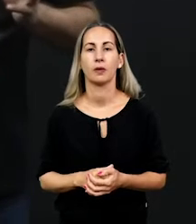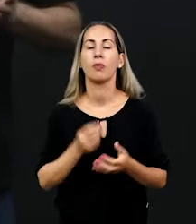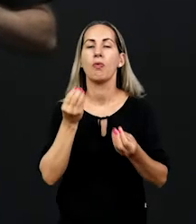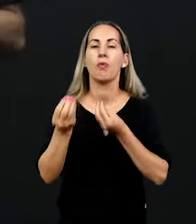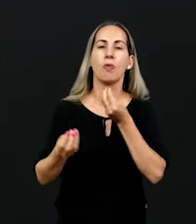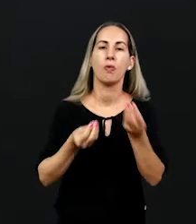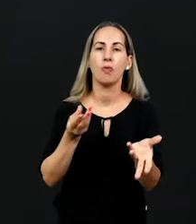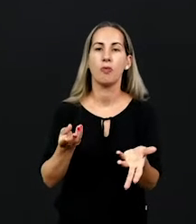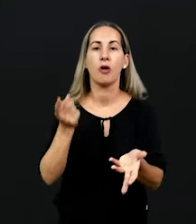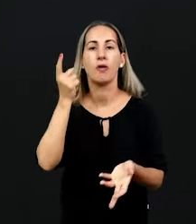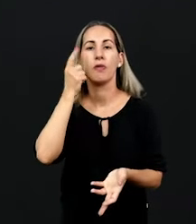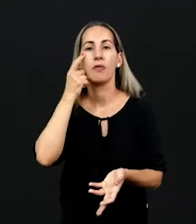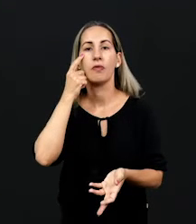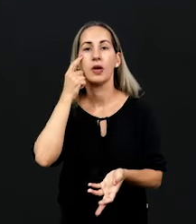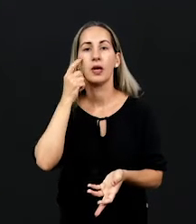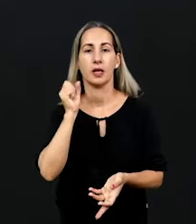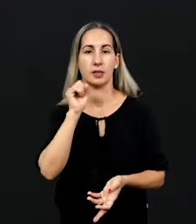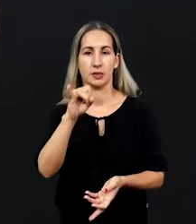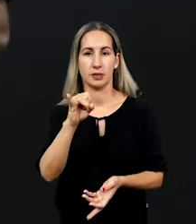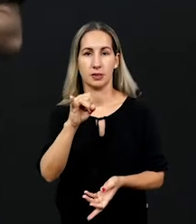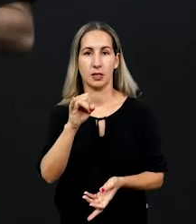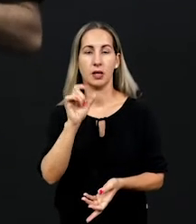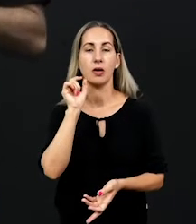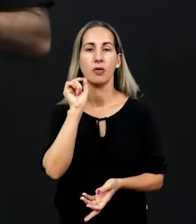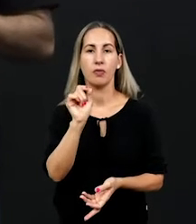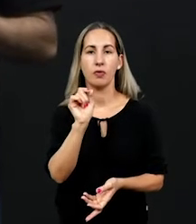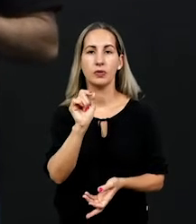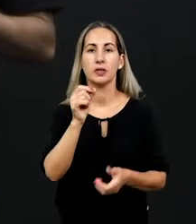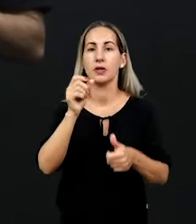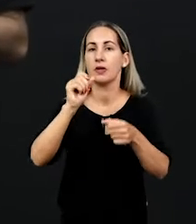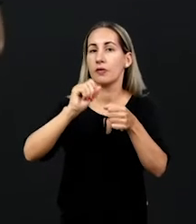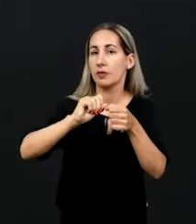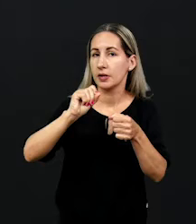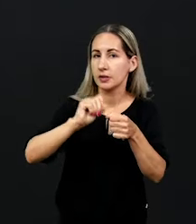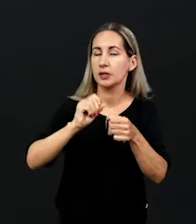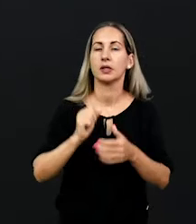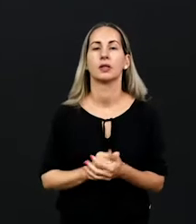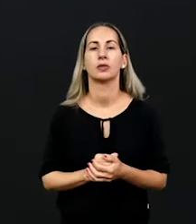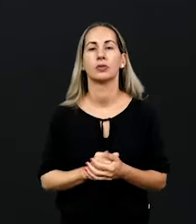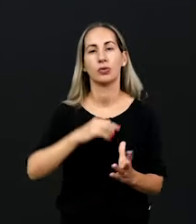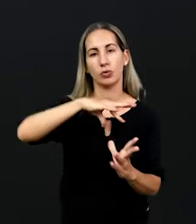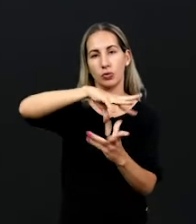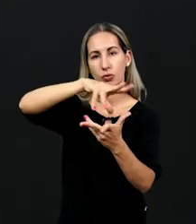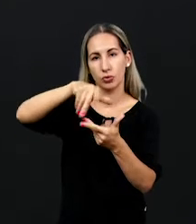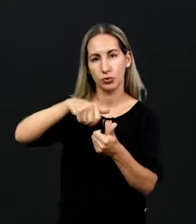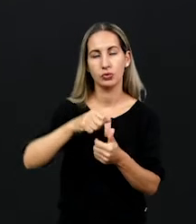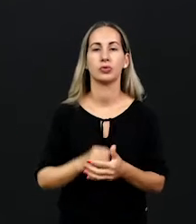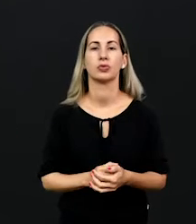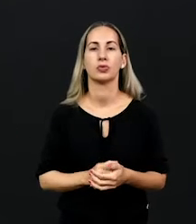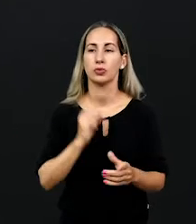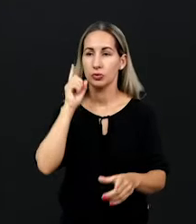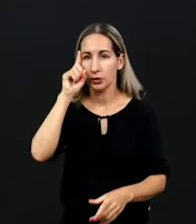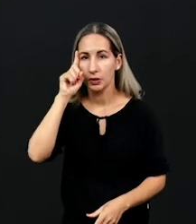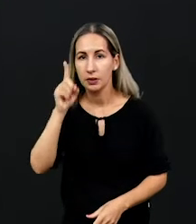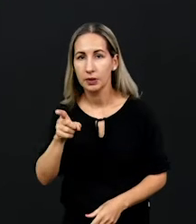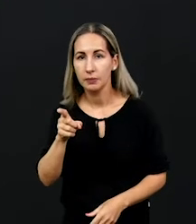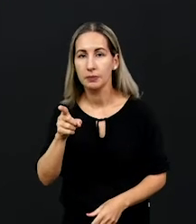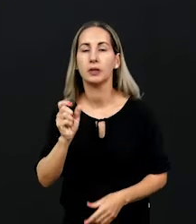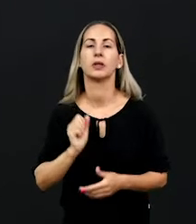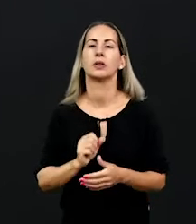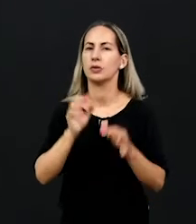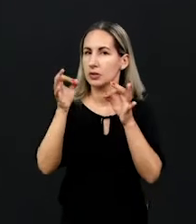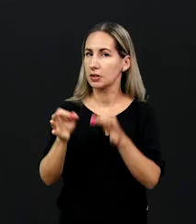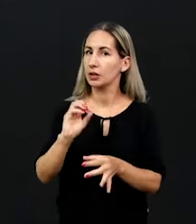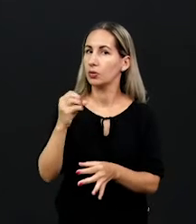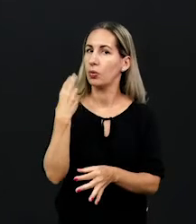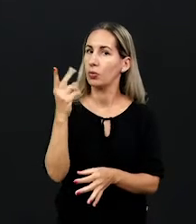é que você verifica se de repente o que você está fazendo, né, o conjunto que você está determinando está certo